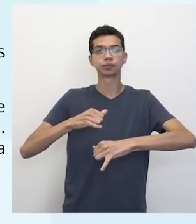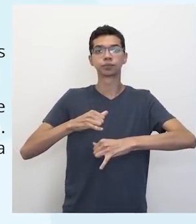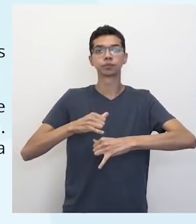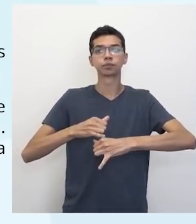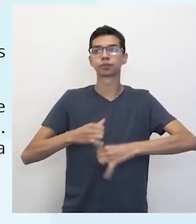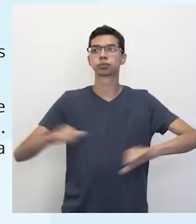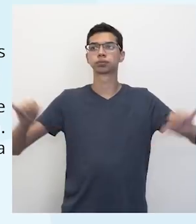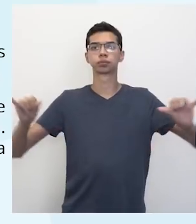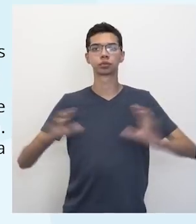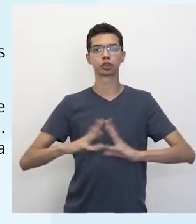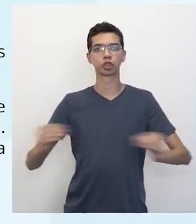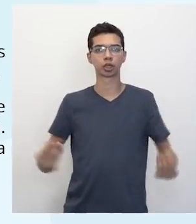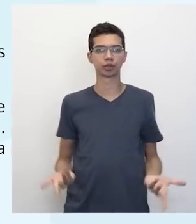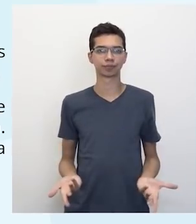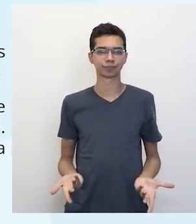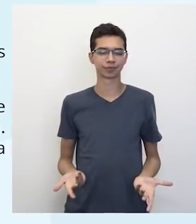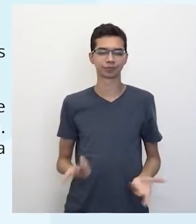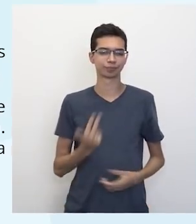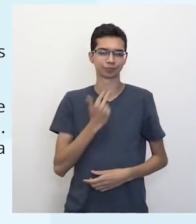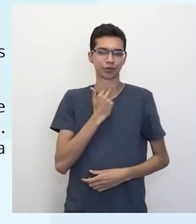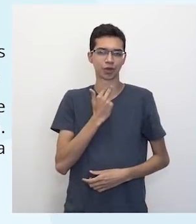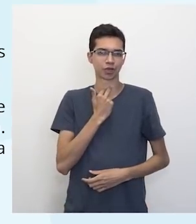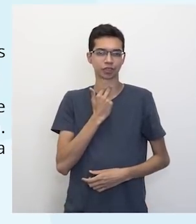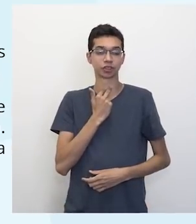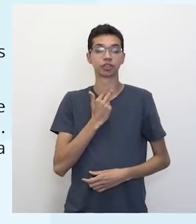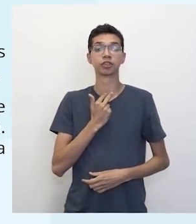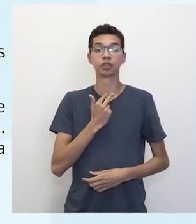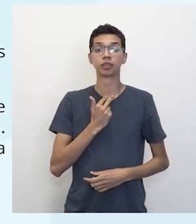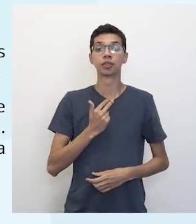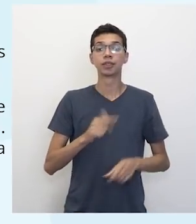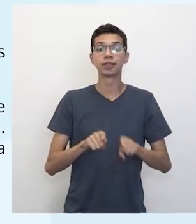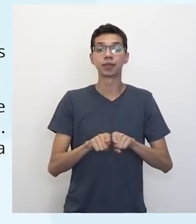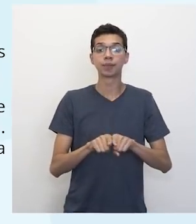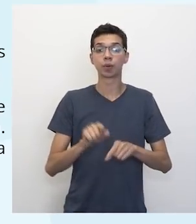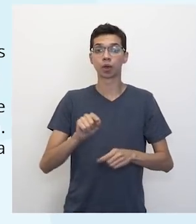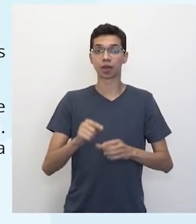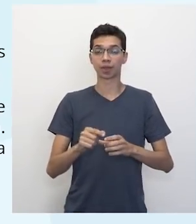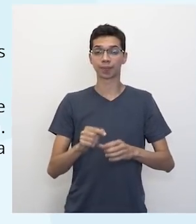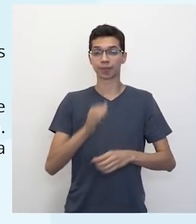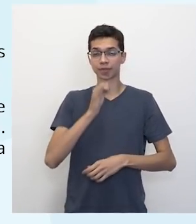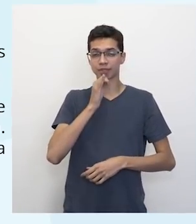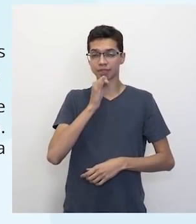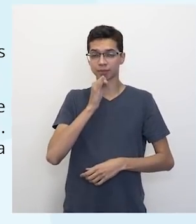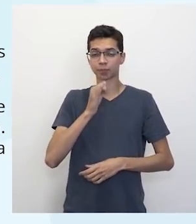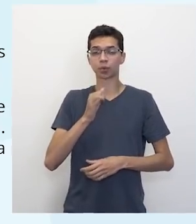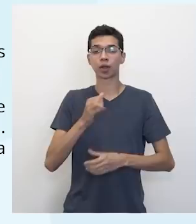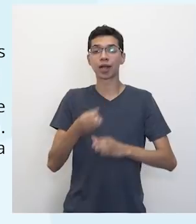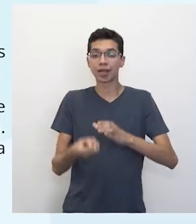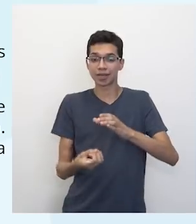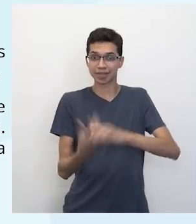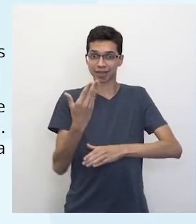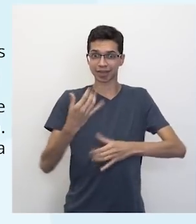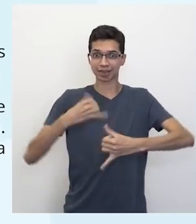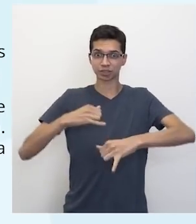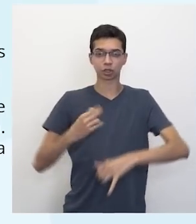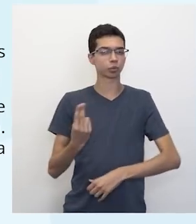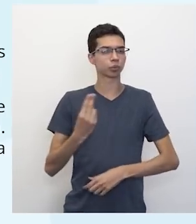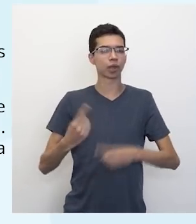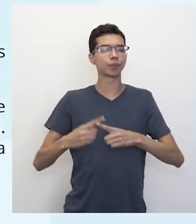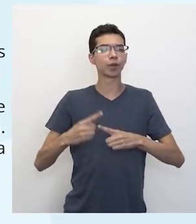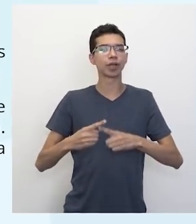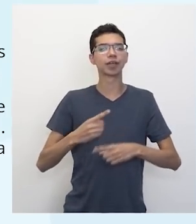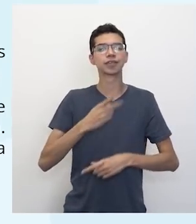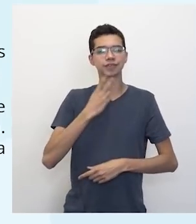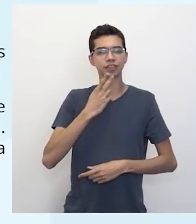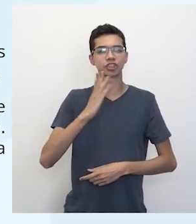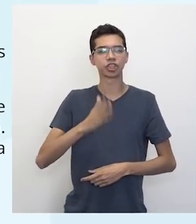não pode ser destruída e não pode ser criada. Lembra do princípio de Lavoisier? Também é próximo a isso. Então, na natureza, nada se cria,